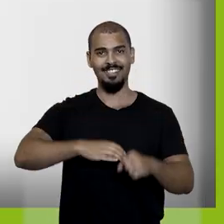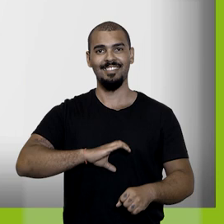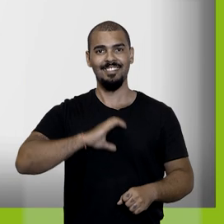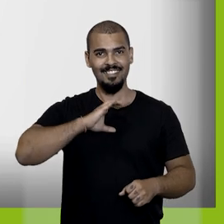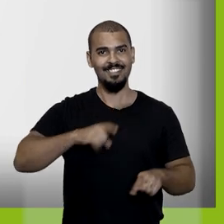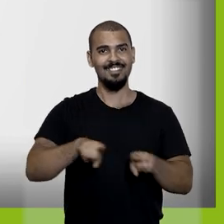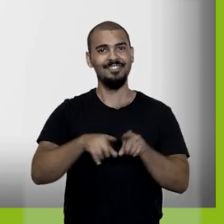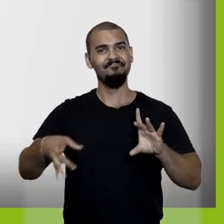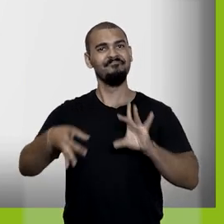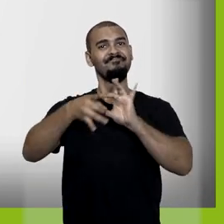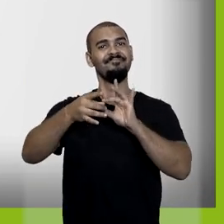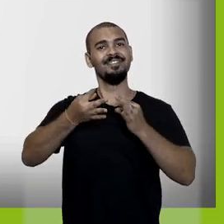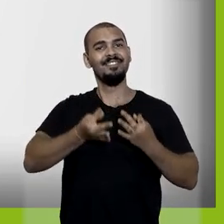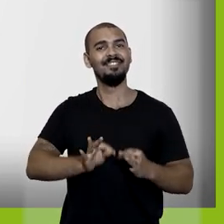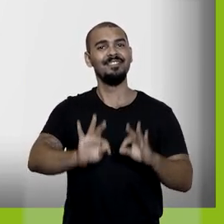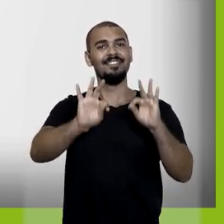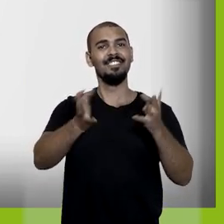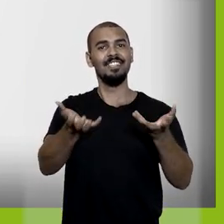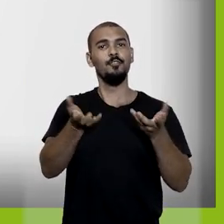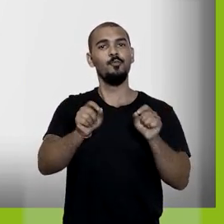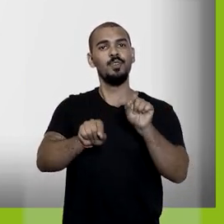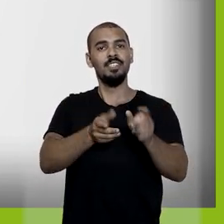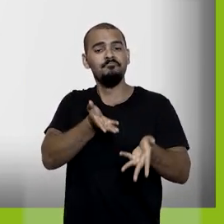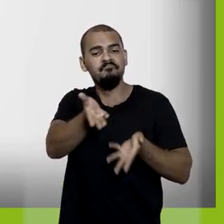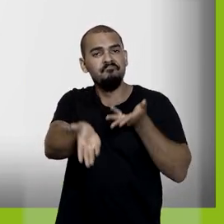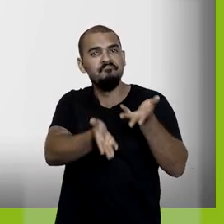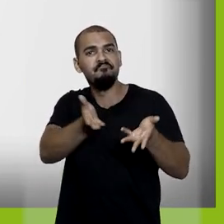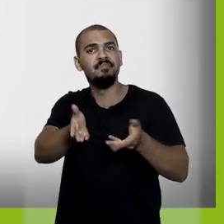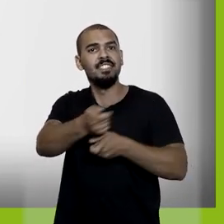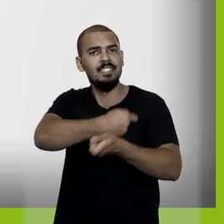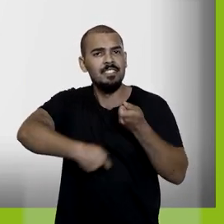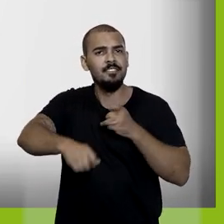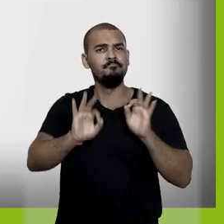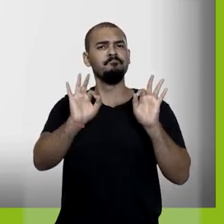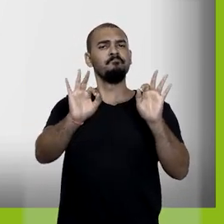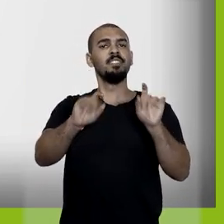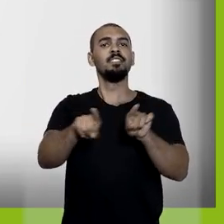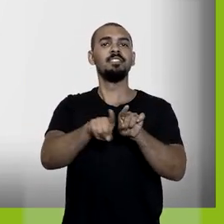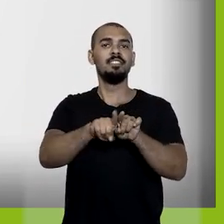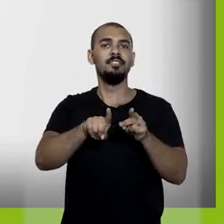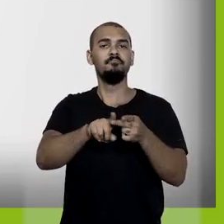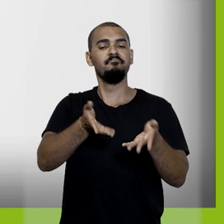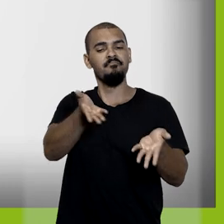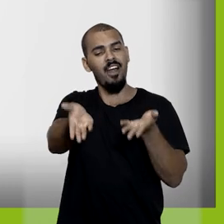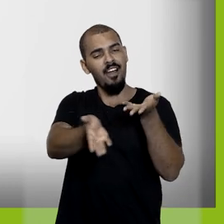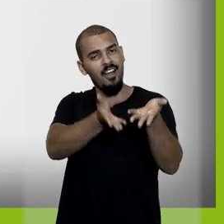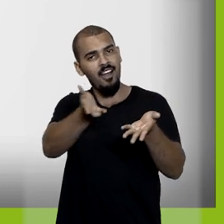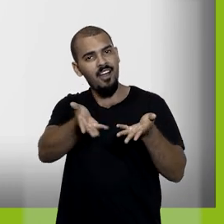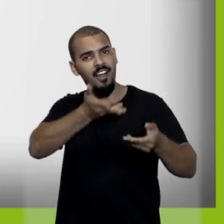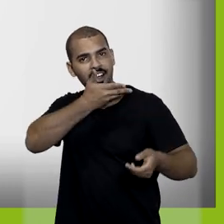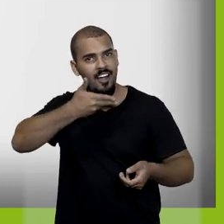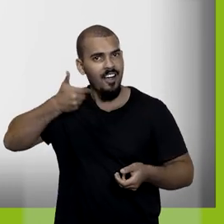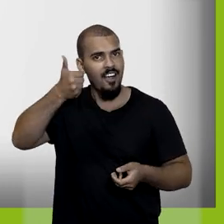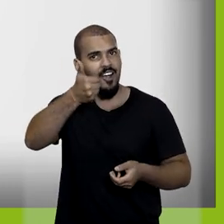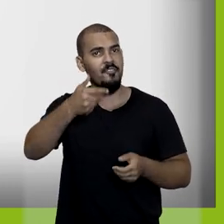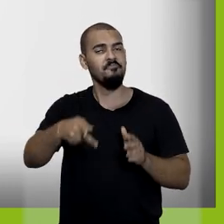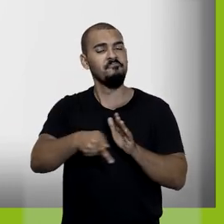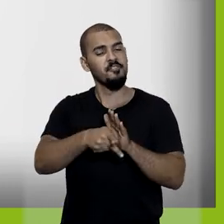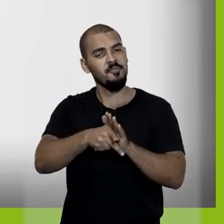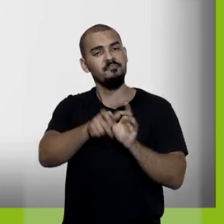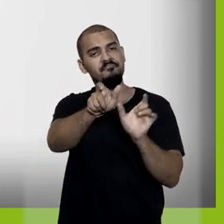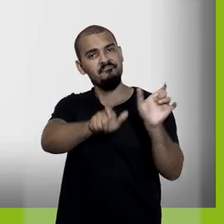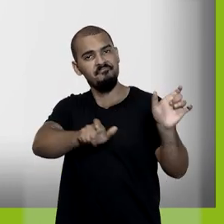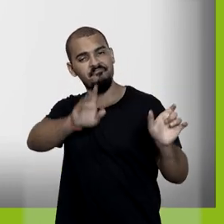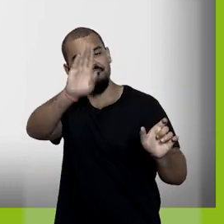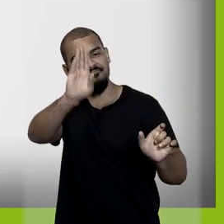de mãos dadas com a tecnologia, promovendo eficiência administrativa e qualidade na prestação jurisdicional